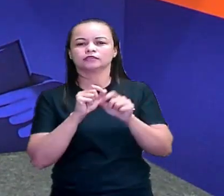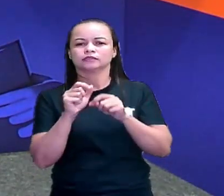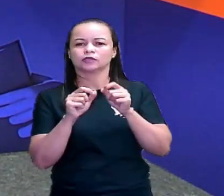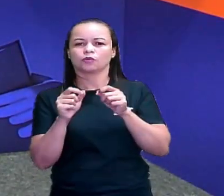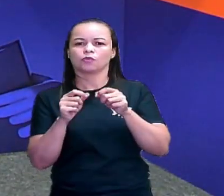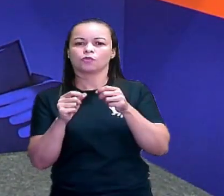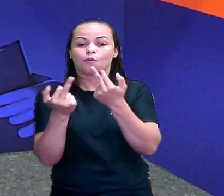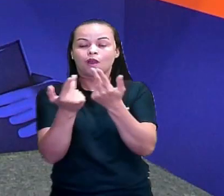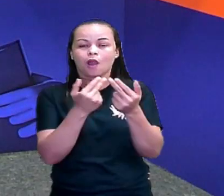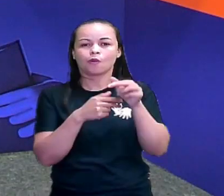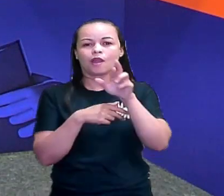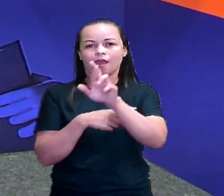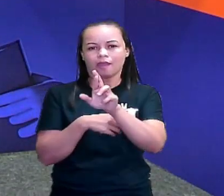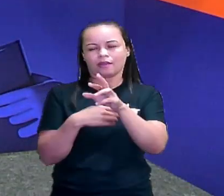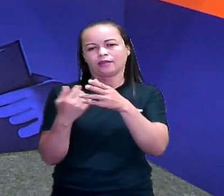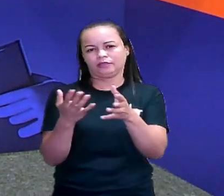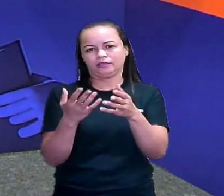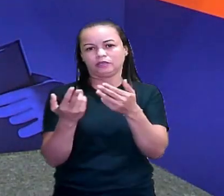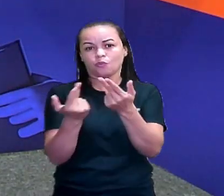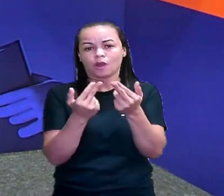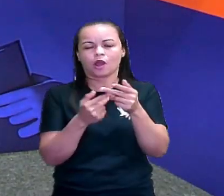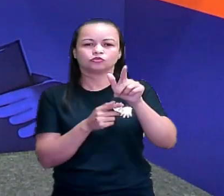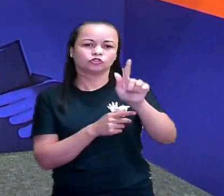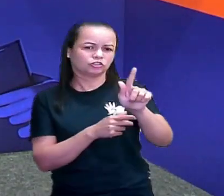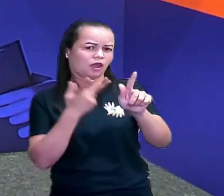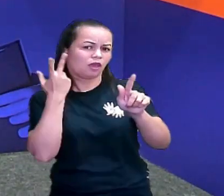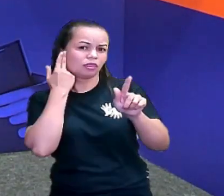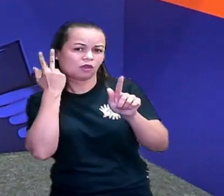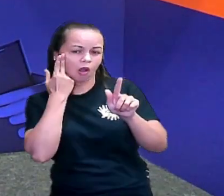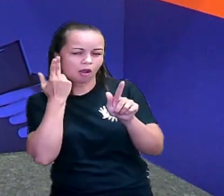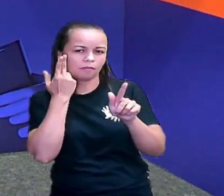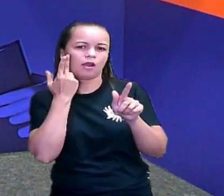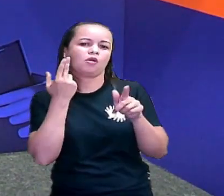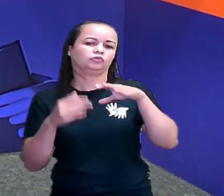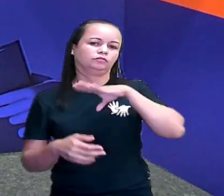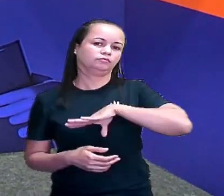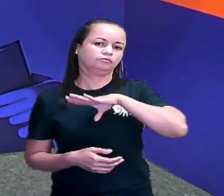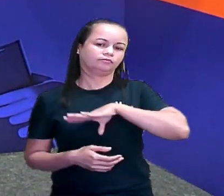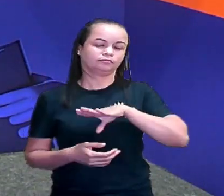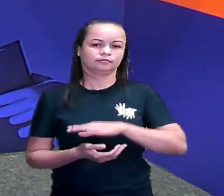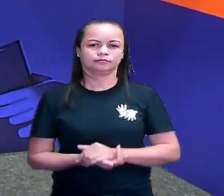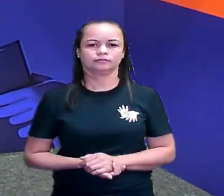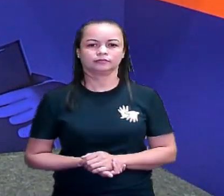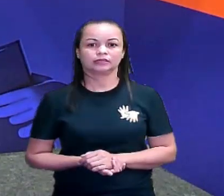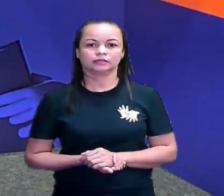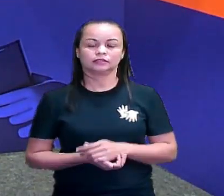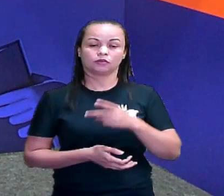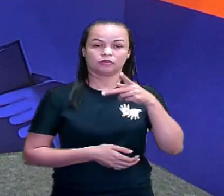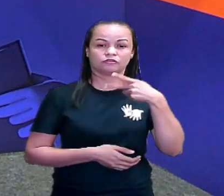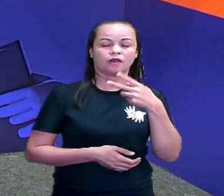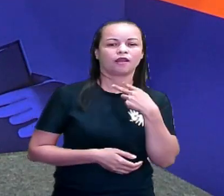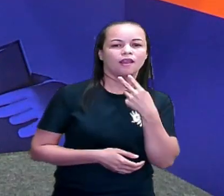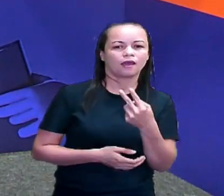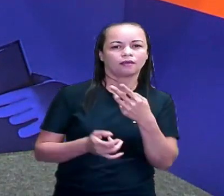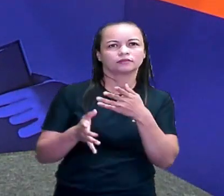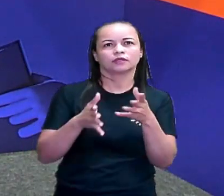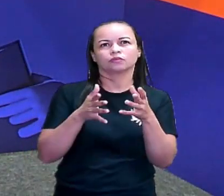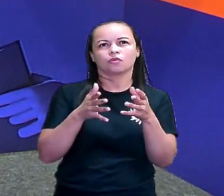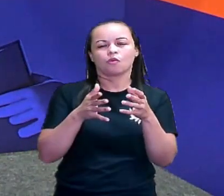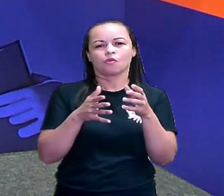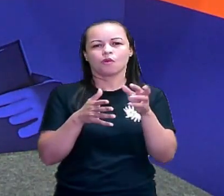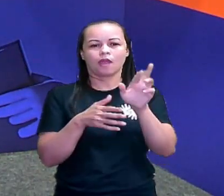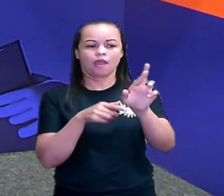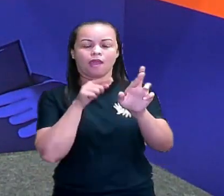situações ela é pronunciada igual o nosso G normal de língua portuguesa. Então, ela é pronunciada como R quando